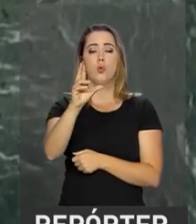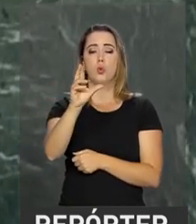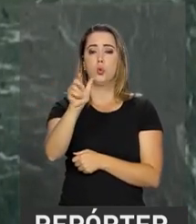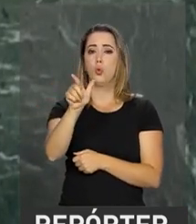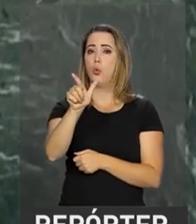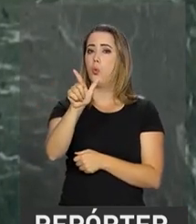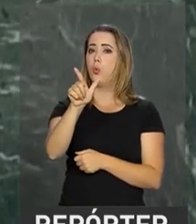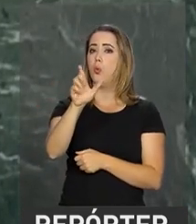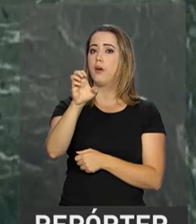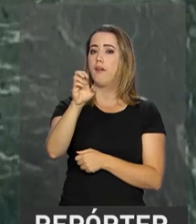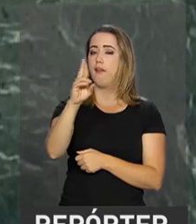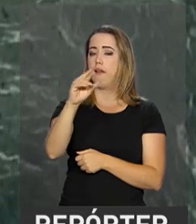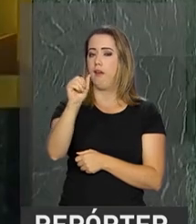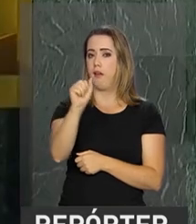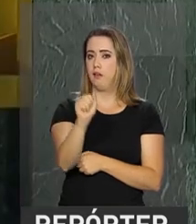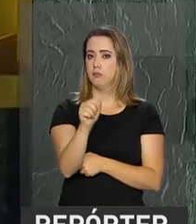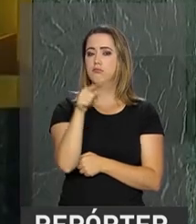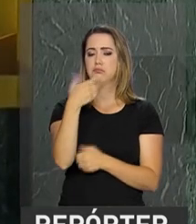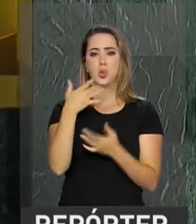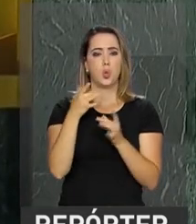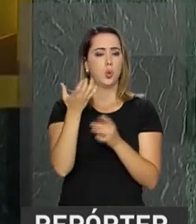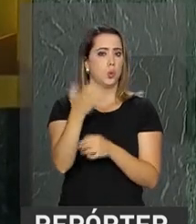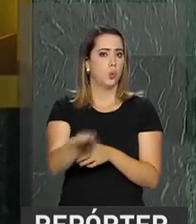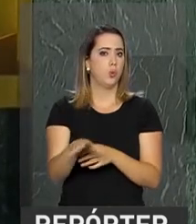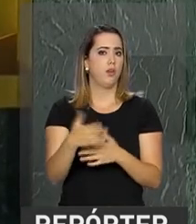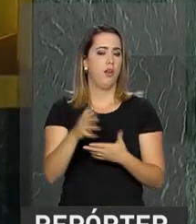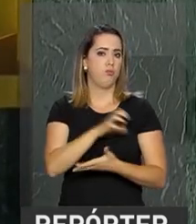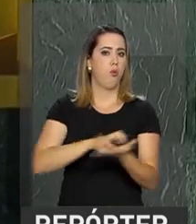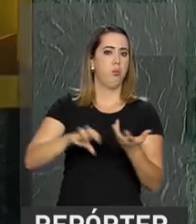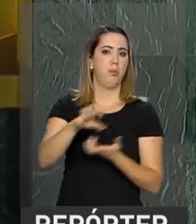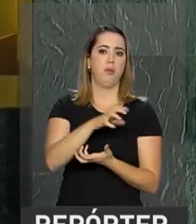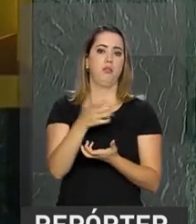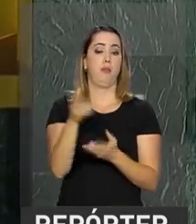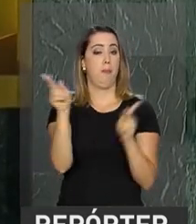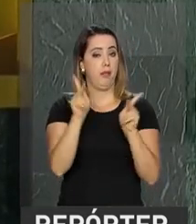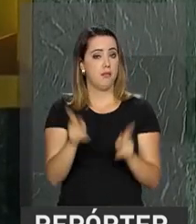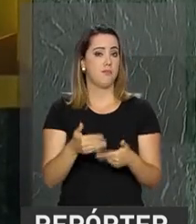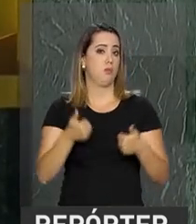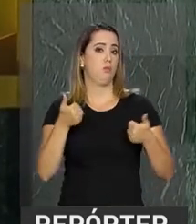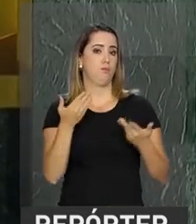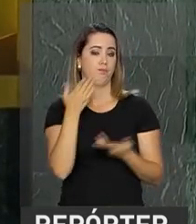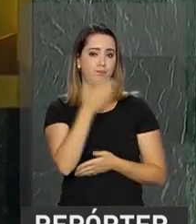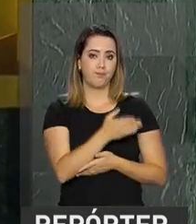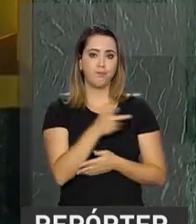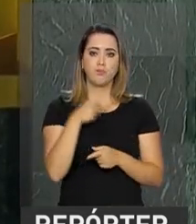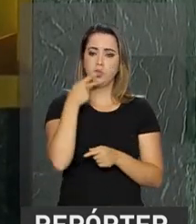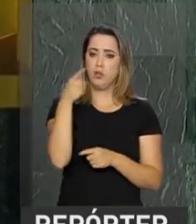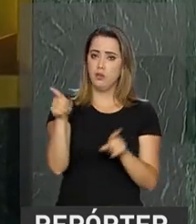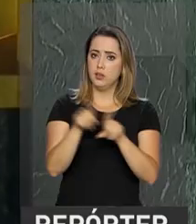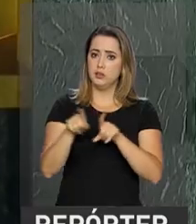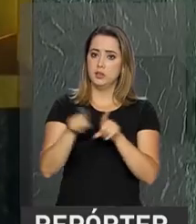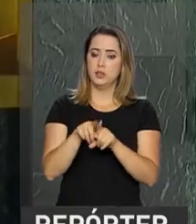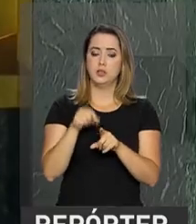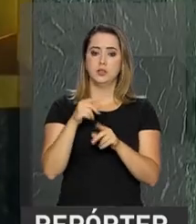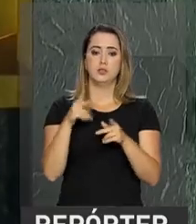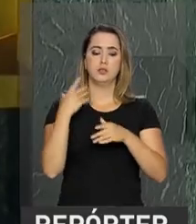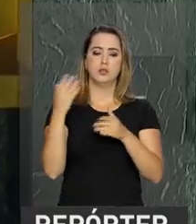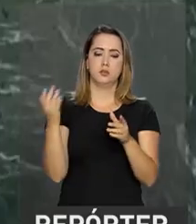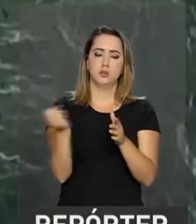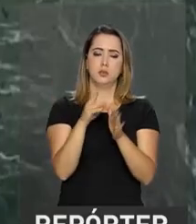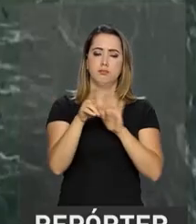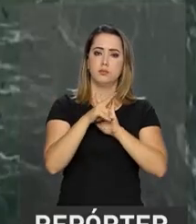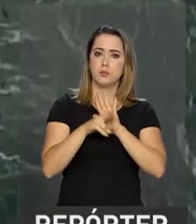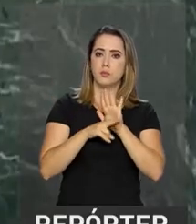possuir armas nucleares. Michel Temer também mencionou as reformas estruturais feitas no Brasil para superar a